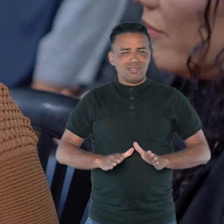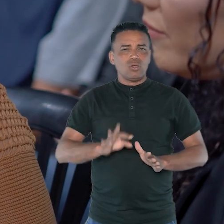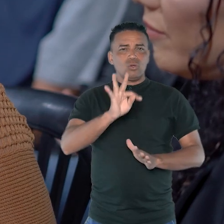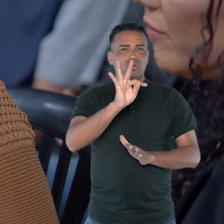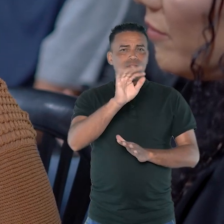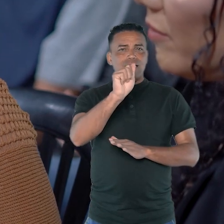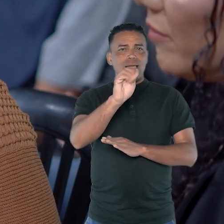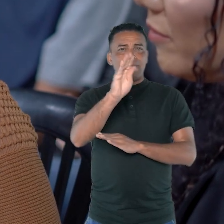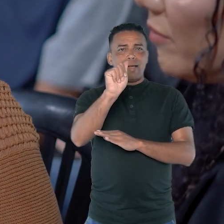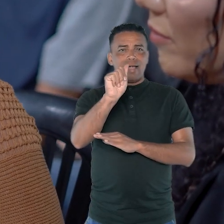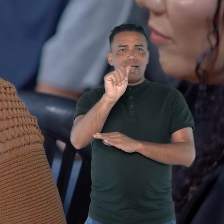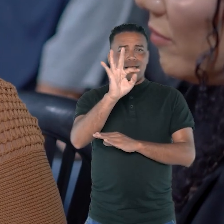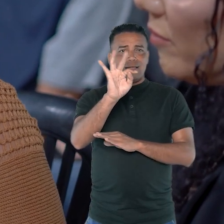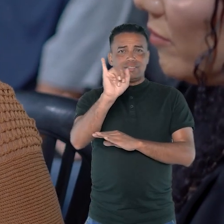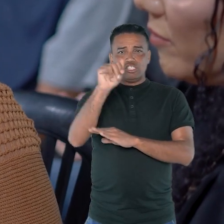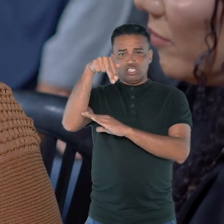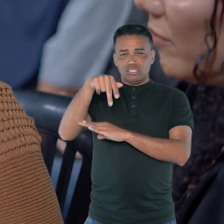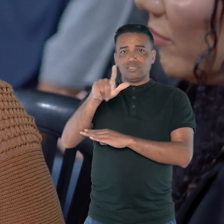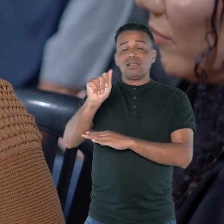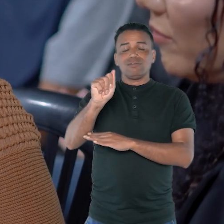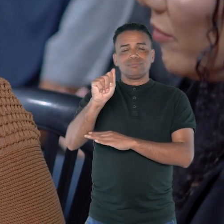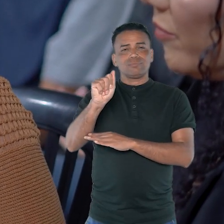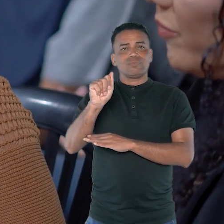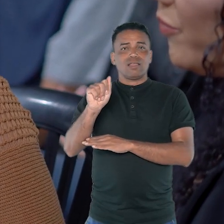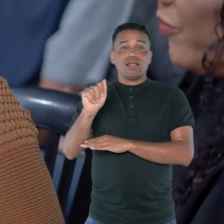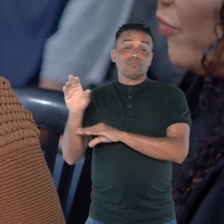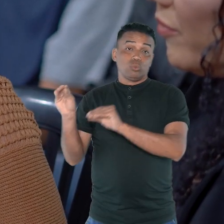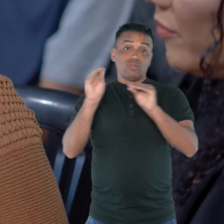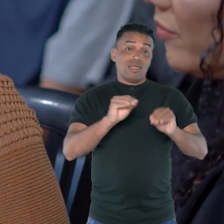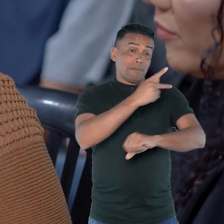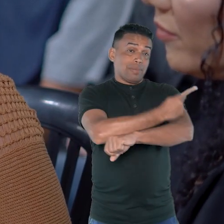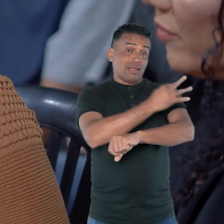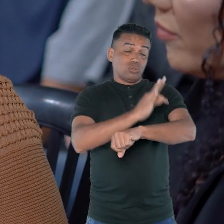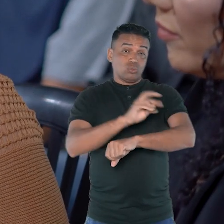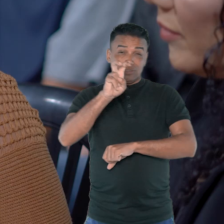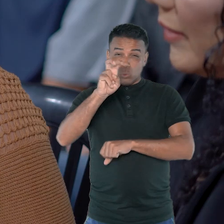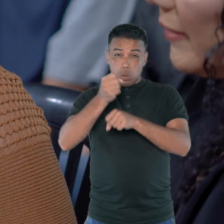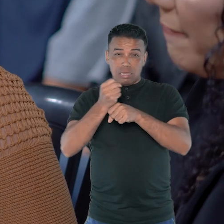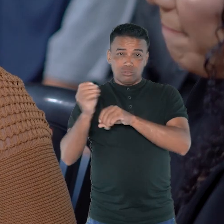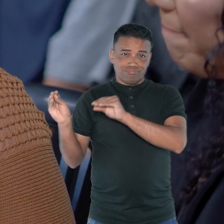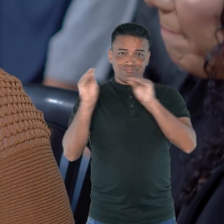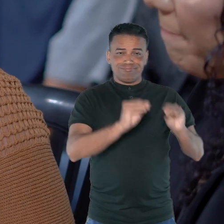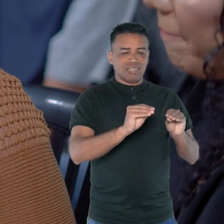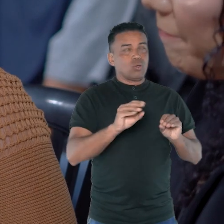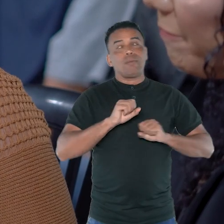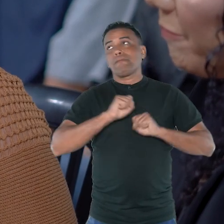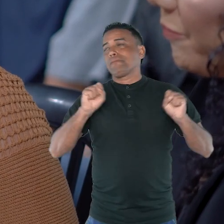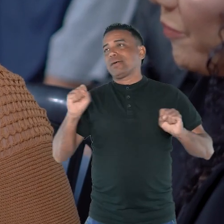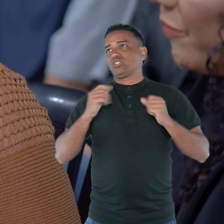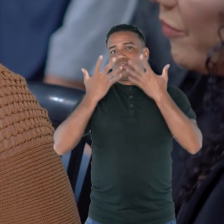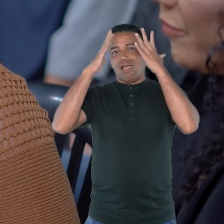E há 5 anos eu moro em Paracatu, sou apaixonada por essa cidade e estou tendo a